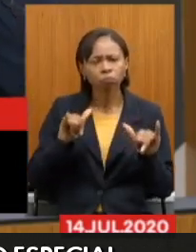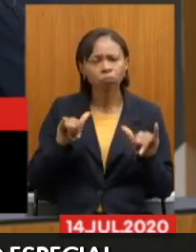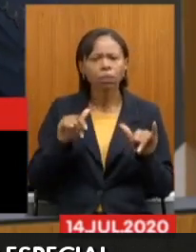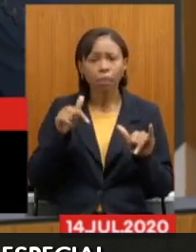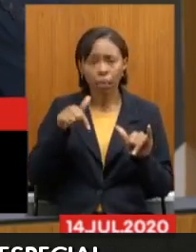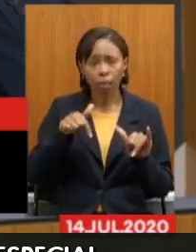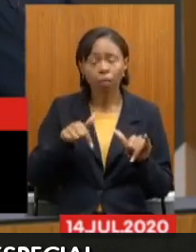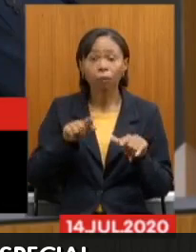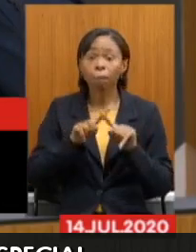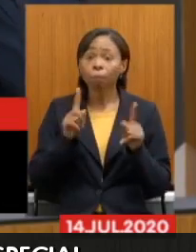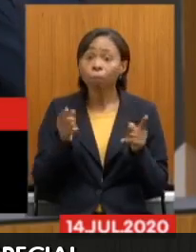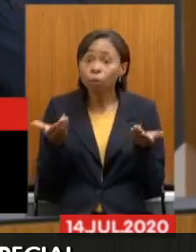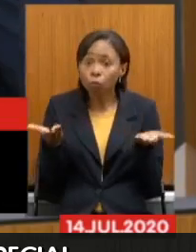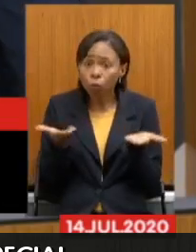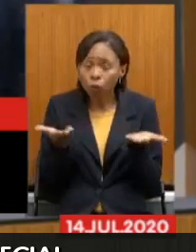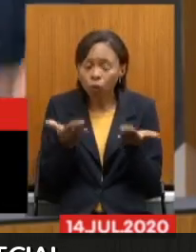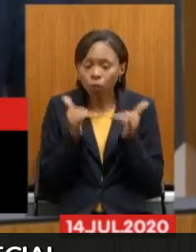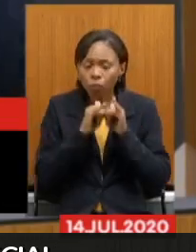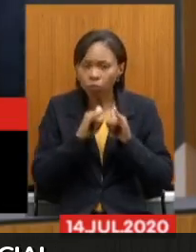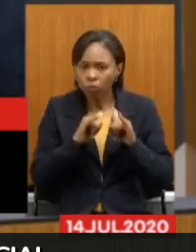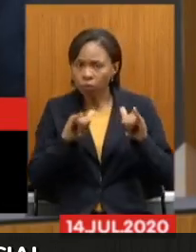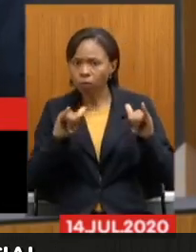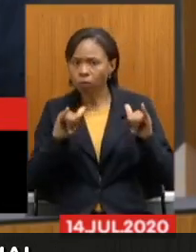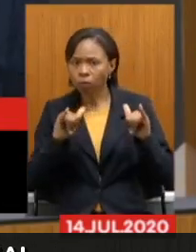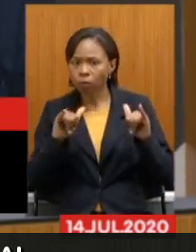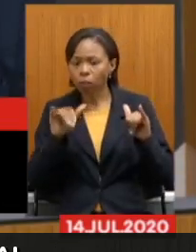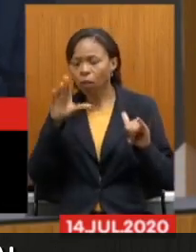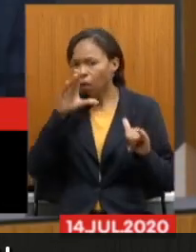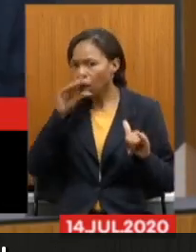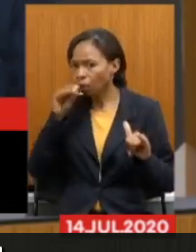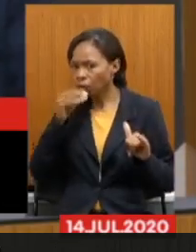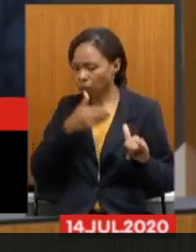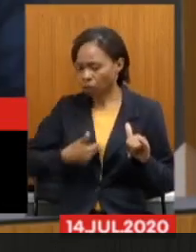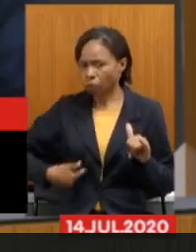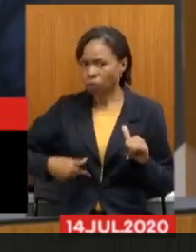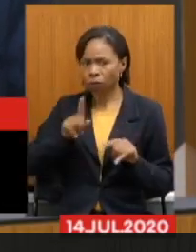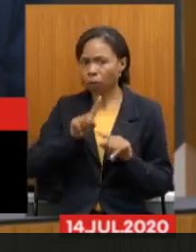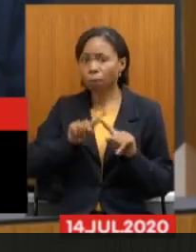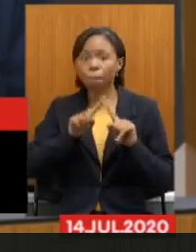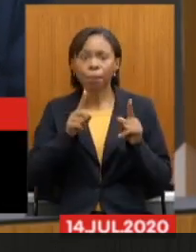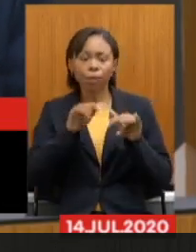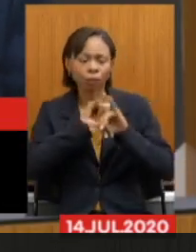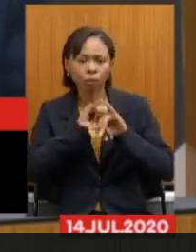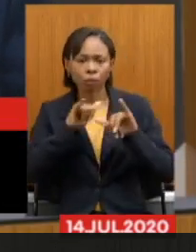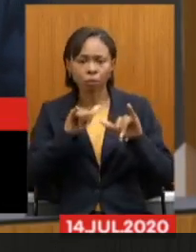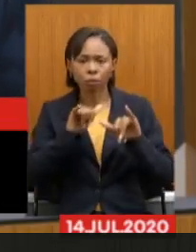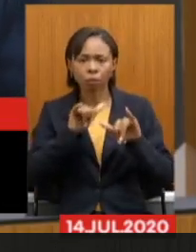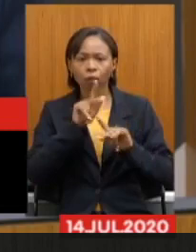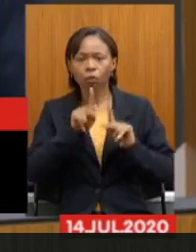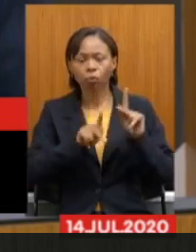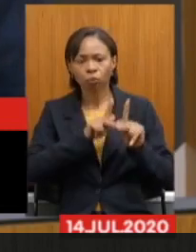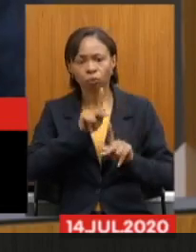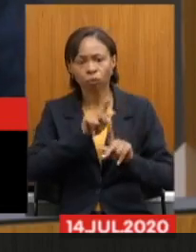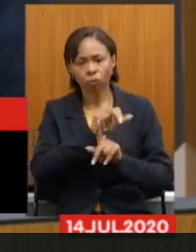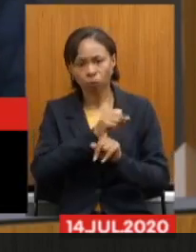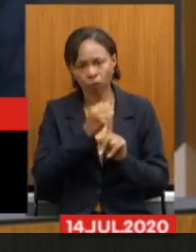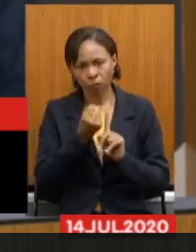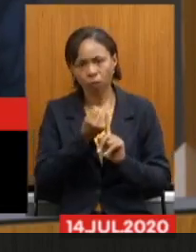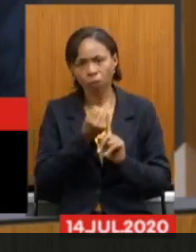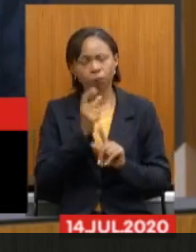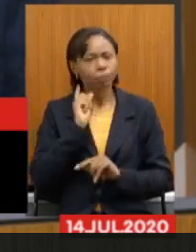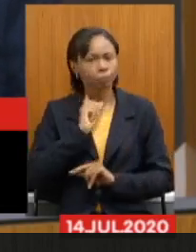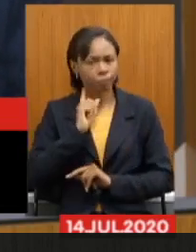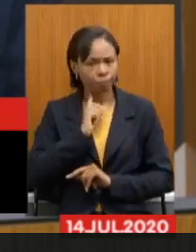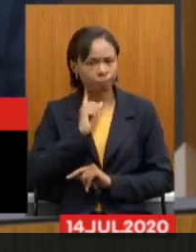eu queria me dirigir não ao servidor público, mas à população de Minas Gerais. Isso